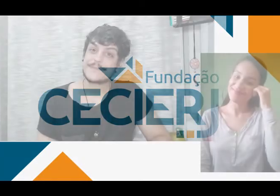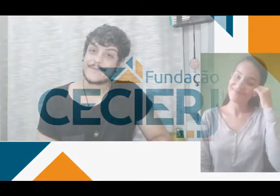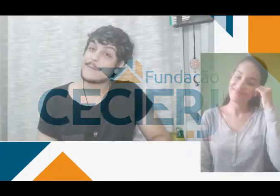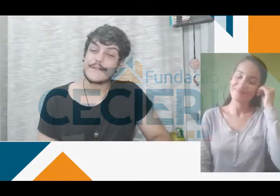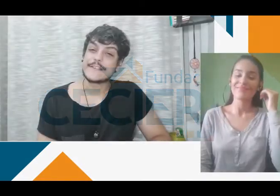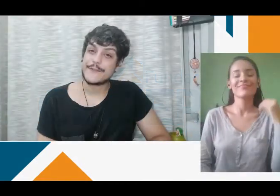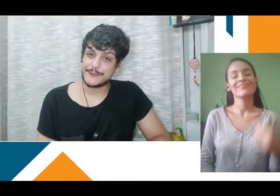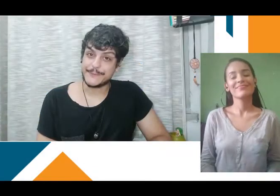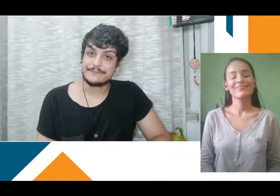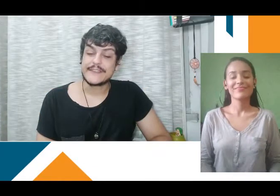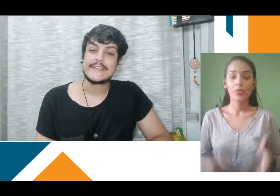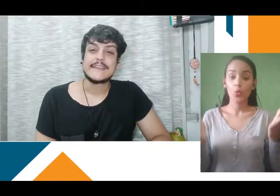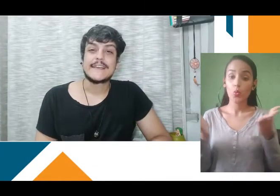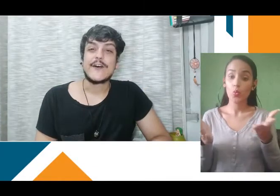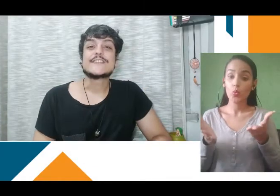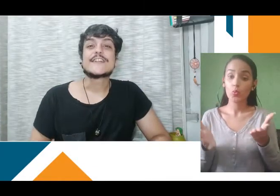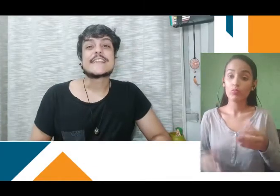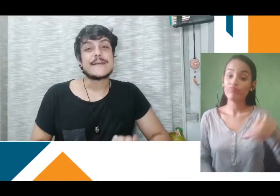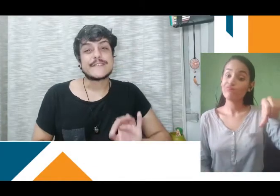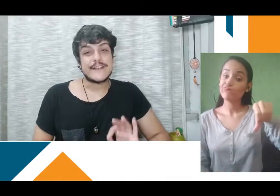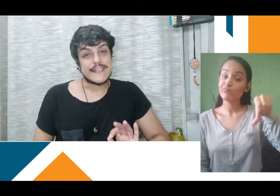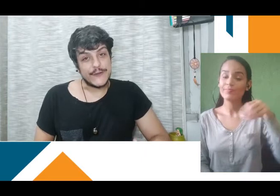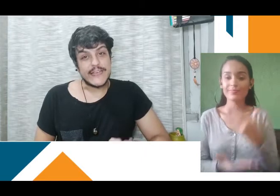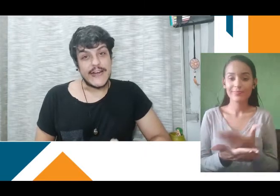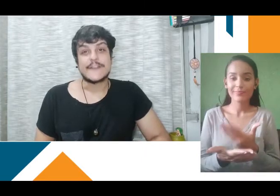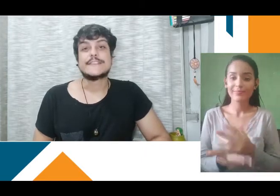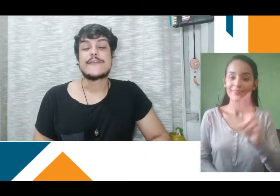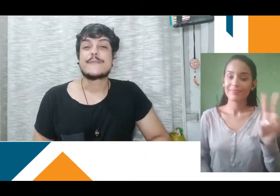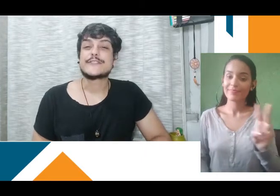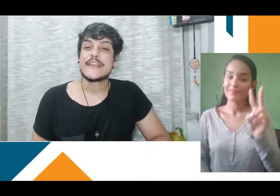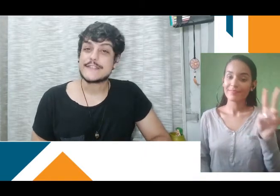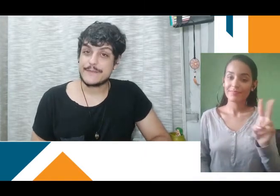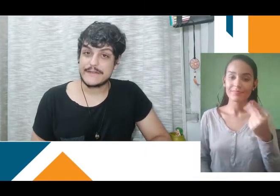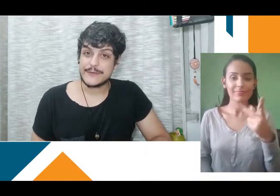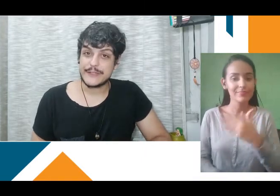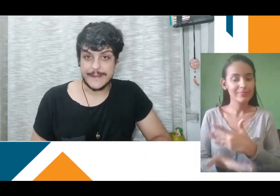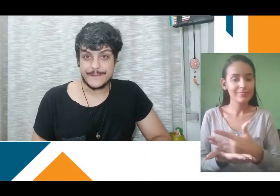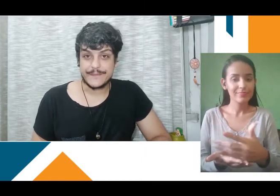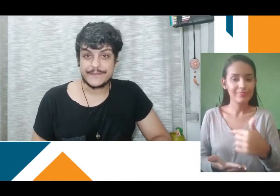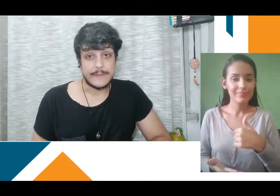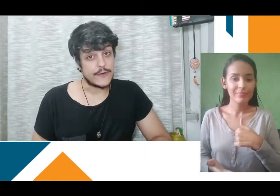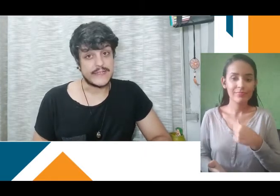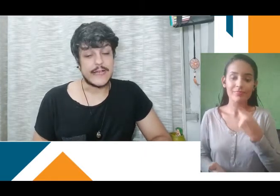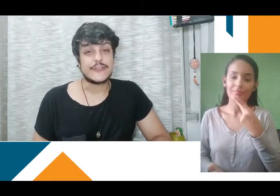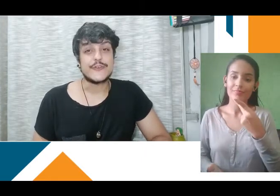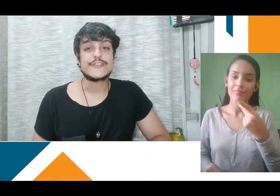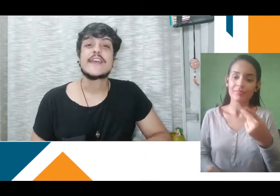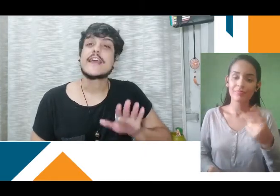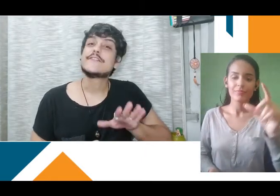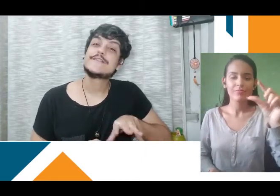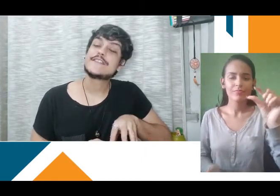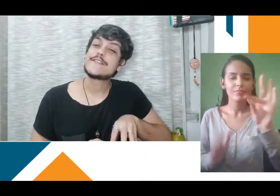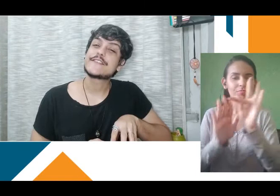Olá, que bom que você voltou. Hoje nós teremos a nossa 9ª aula de língua portuguesa do pré-vestibular. E para começar a aula de